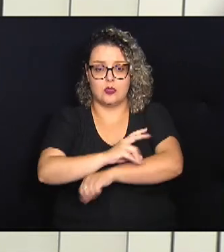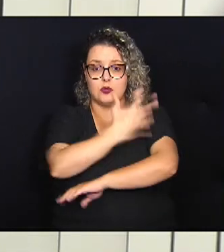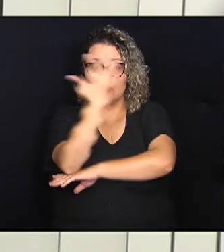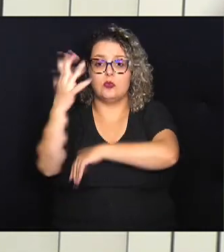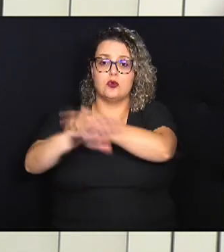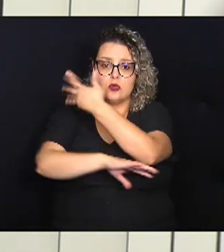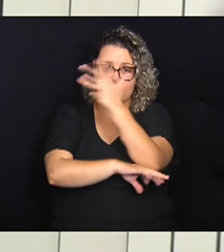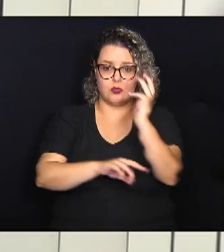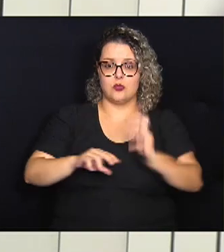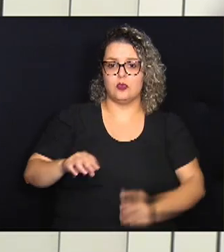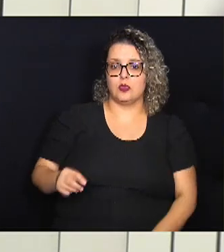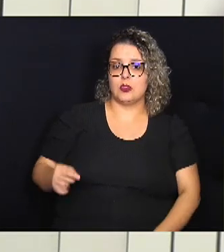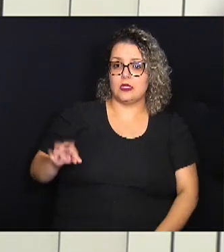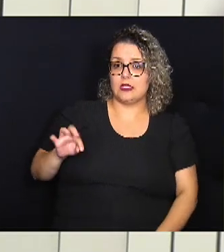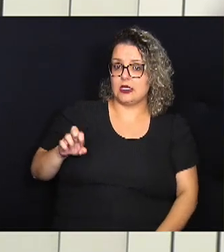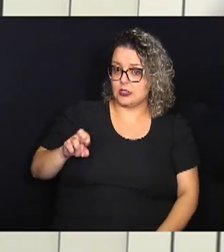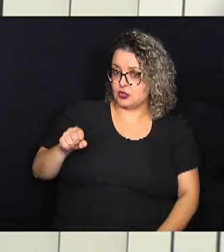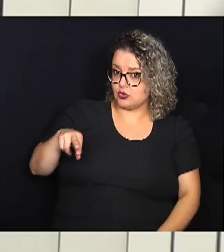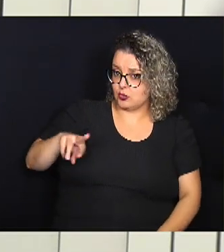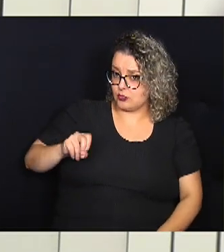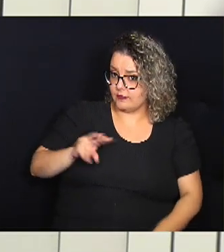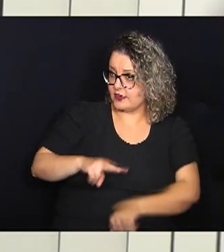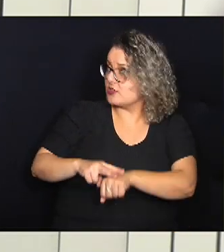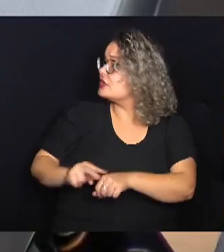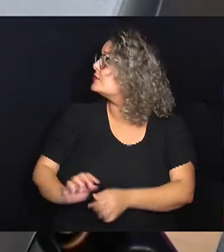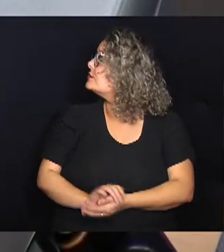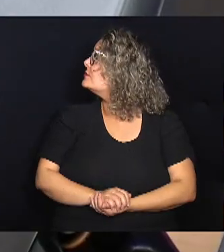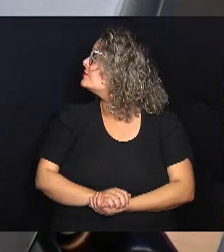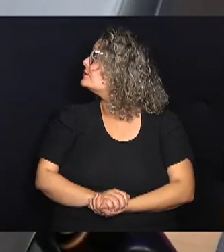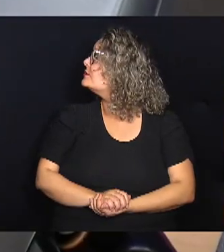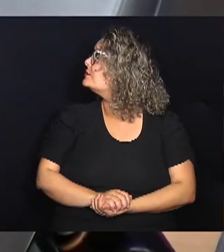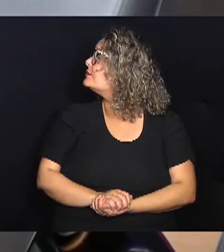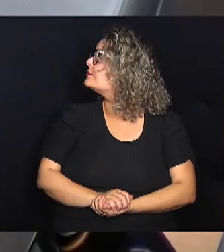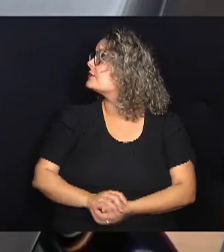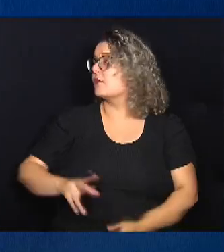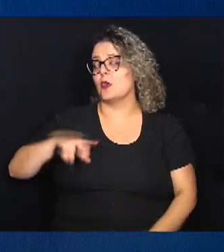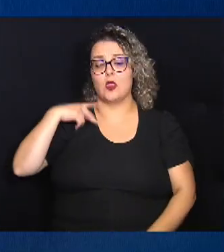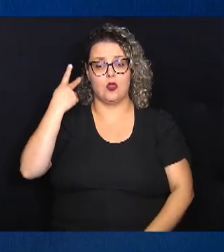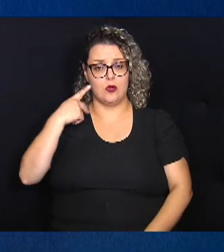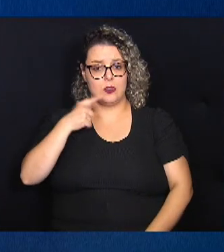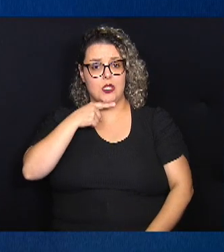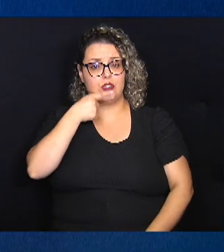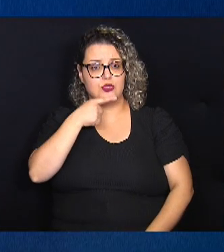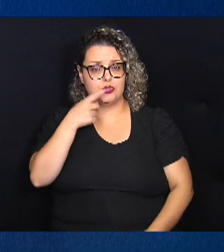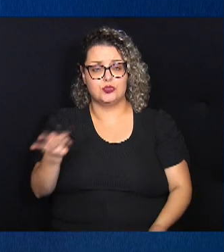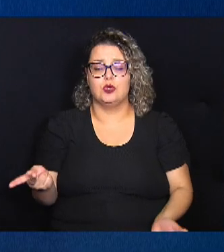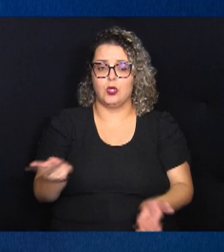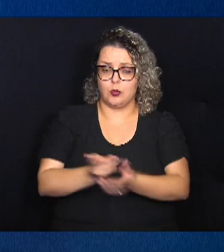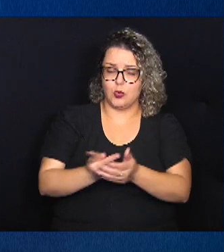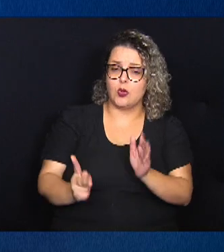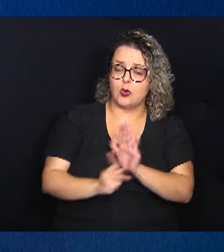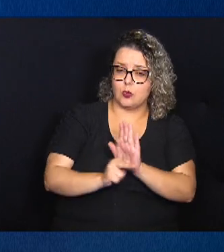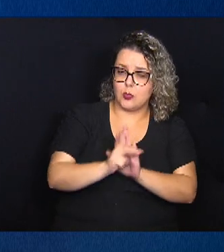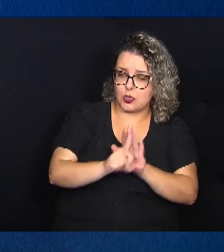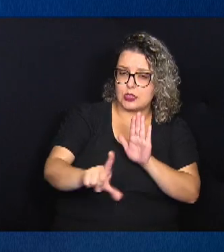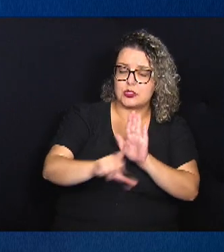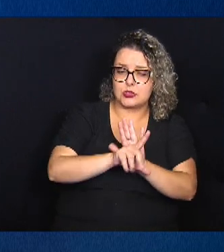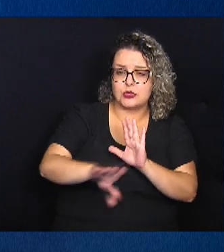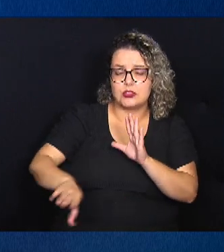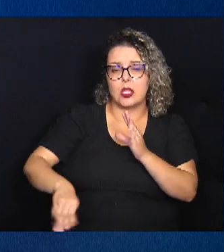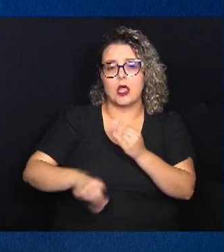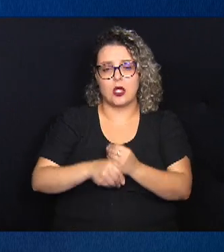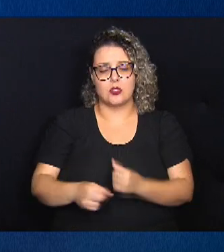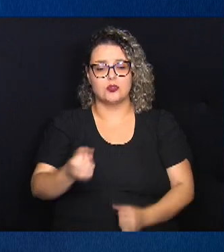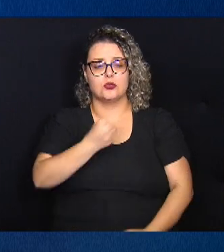denominado Tesouro Verde. O vereador Eduardo Magoga protocolou um projeto de lei complementar